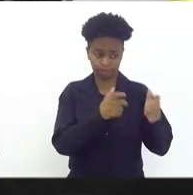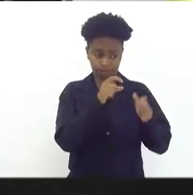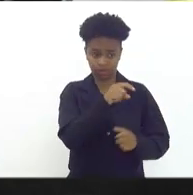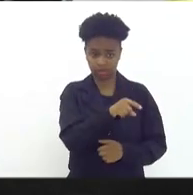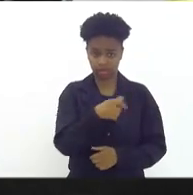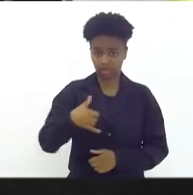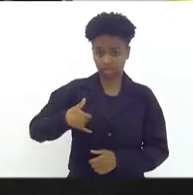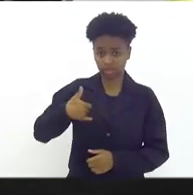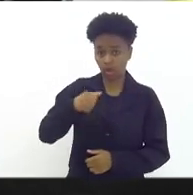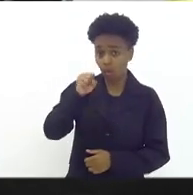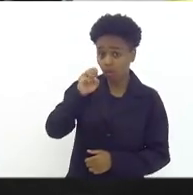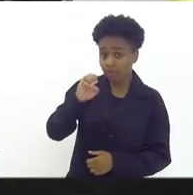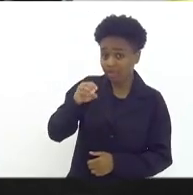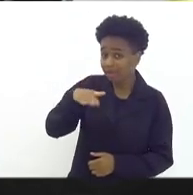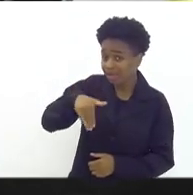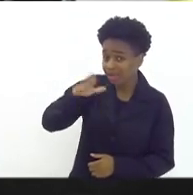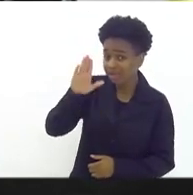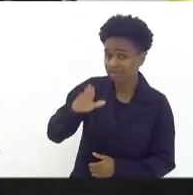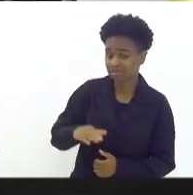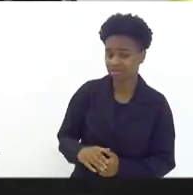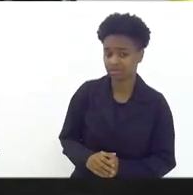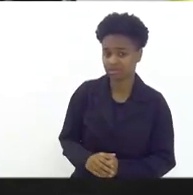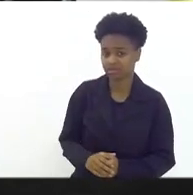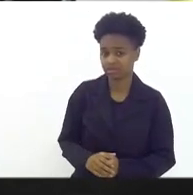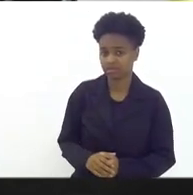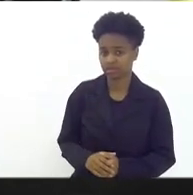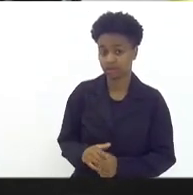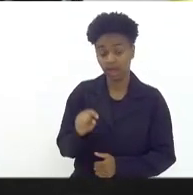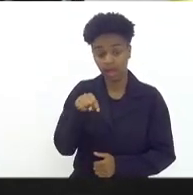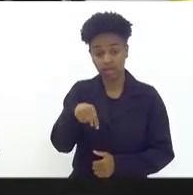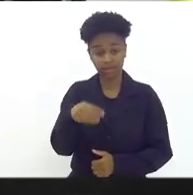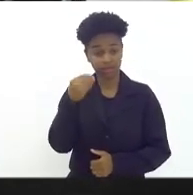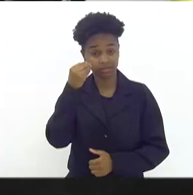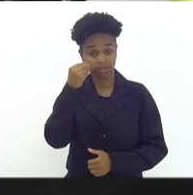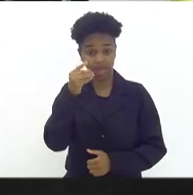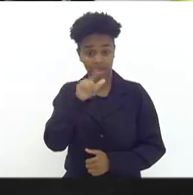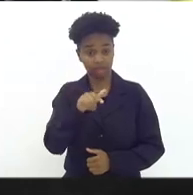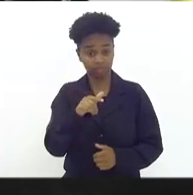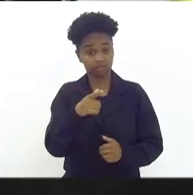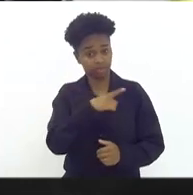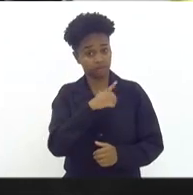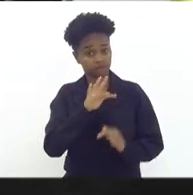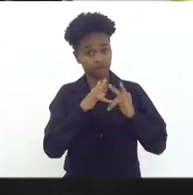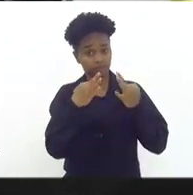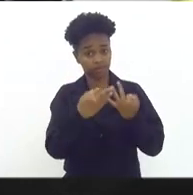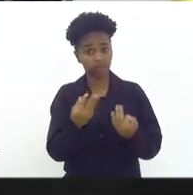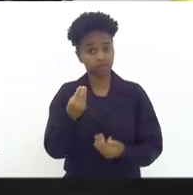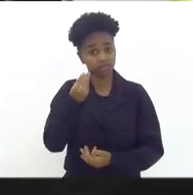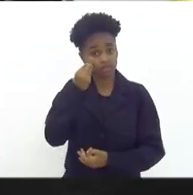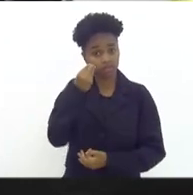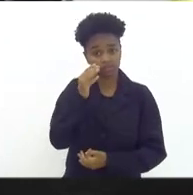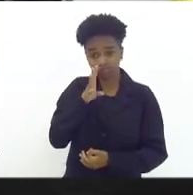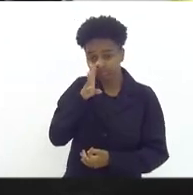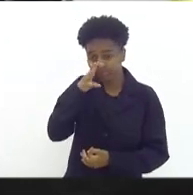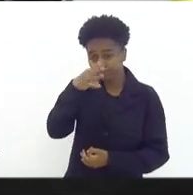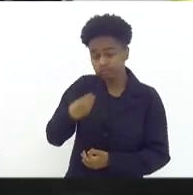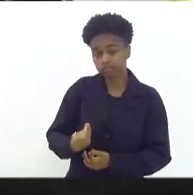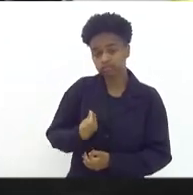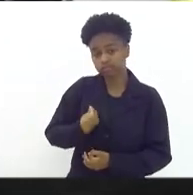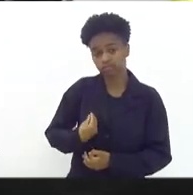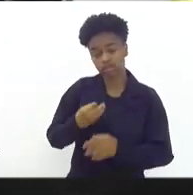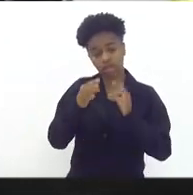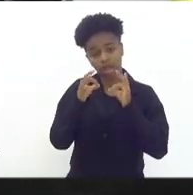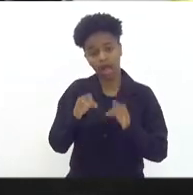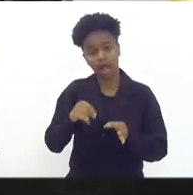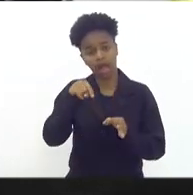de Oi mais de 80 anos aqui tentando pai de família tentando sobreviver honestamente no estado